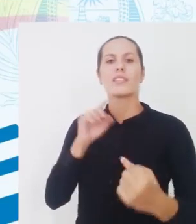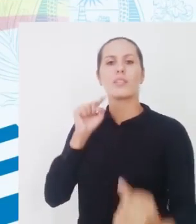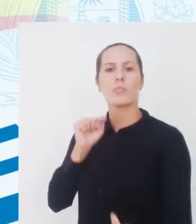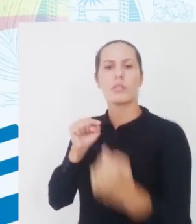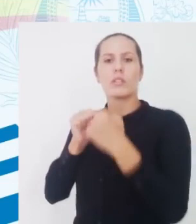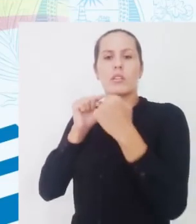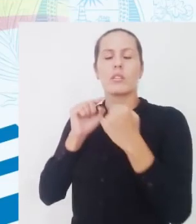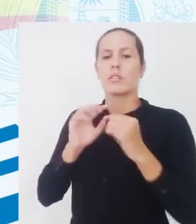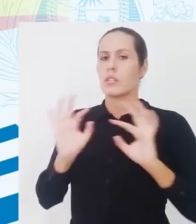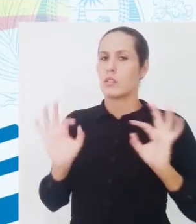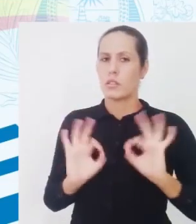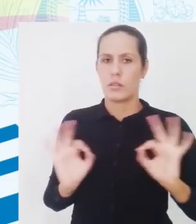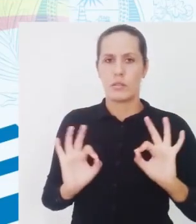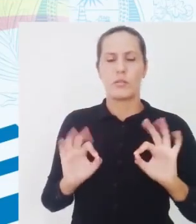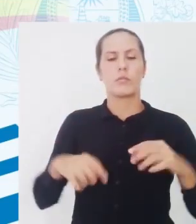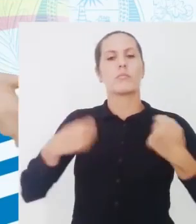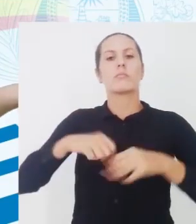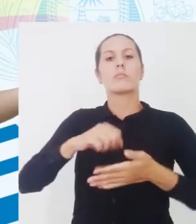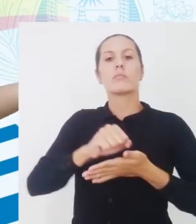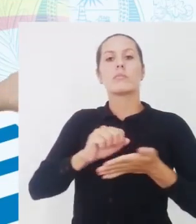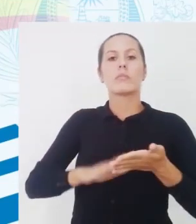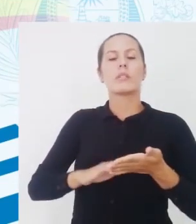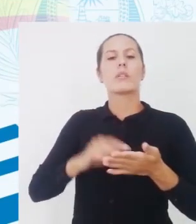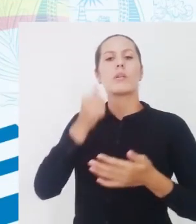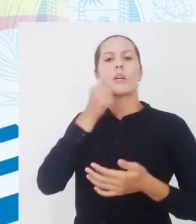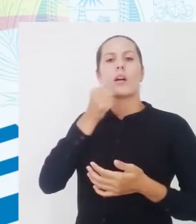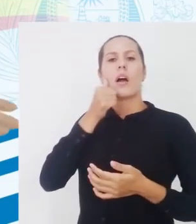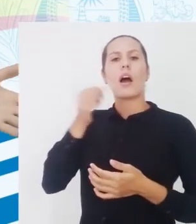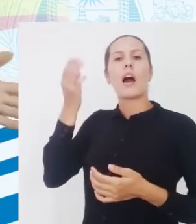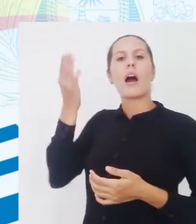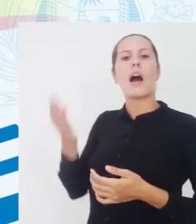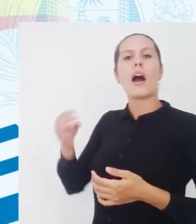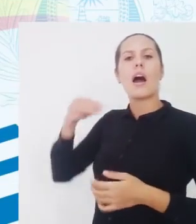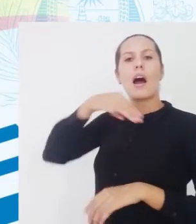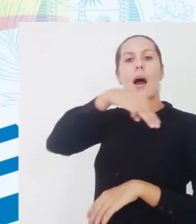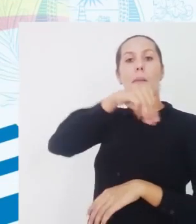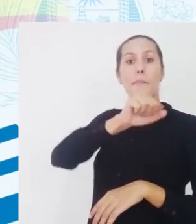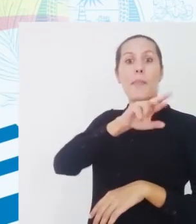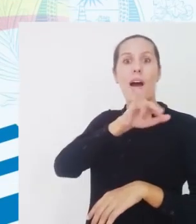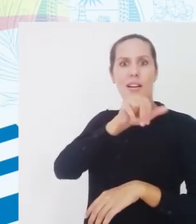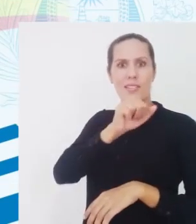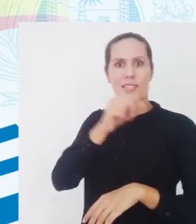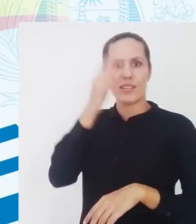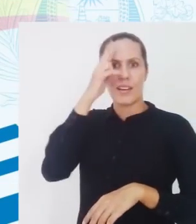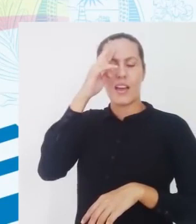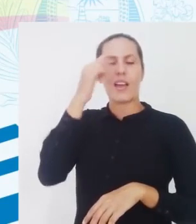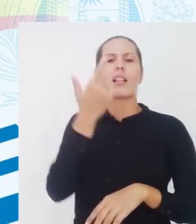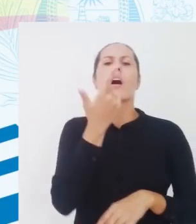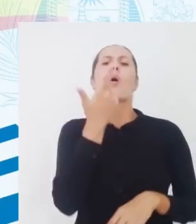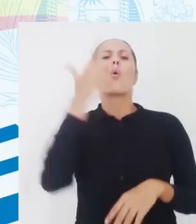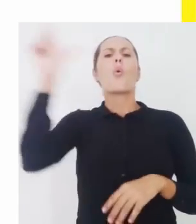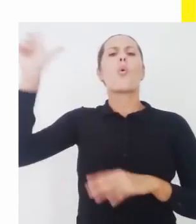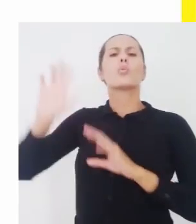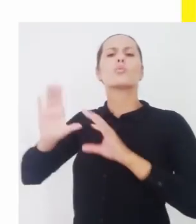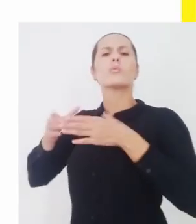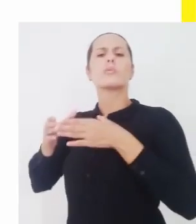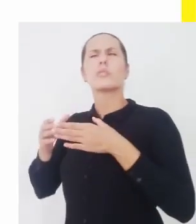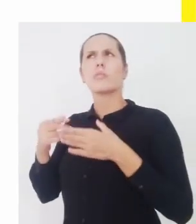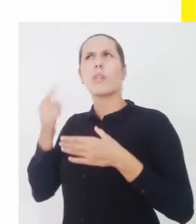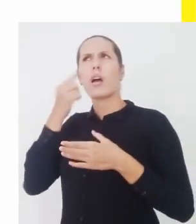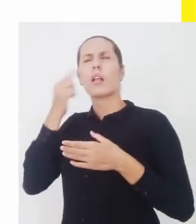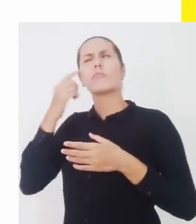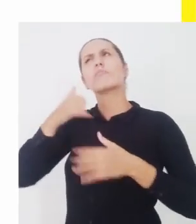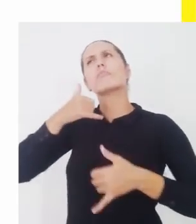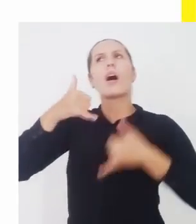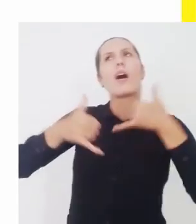opinião sobre quem é o melhor time, mas nesse caso dos argumentos, por exemplo, foi outra pessoa que me convenceu. Então, quem te